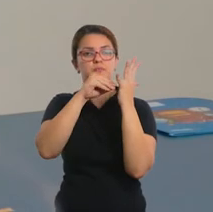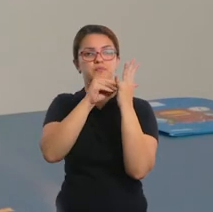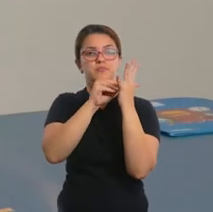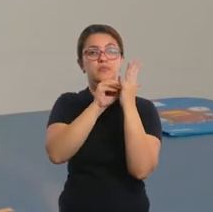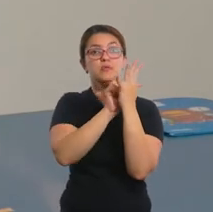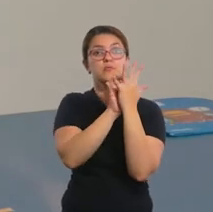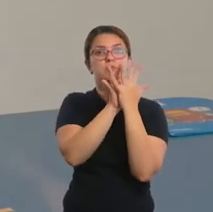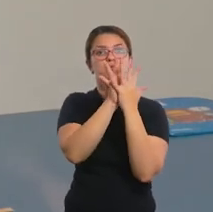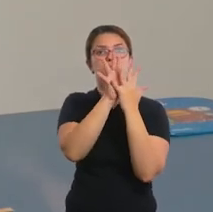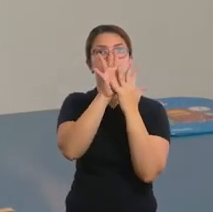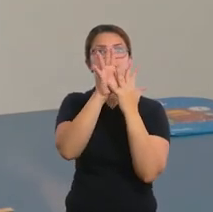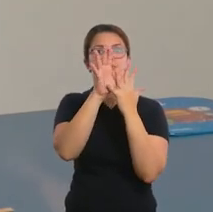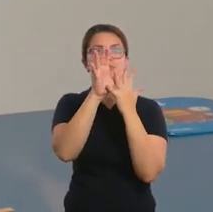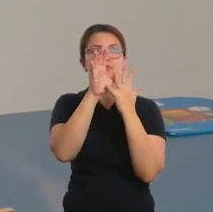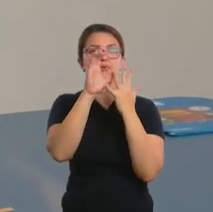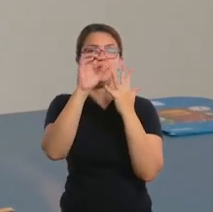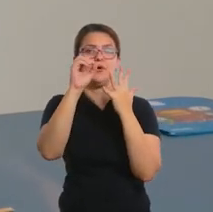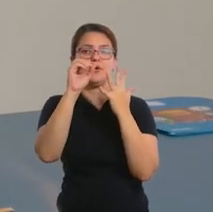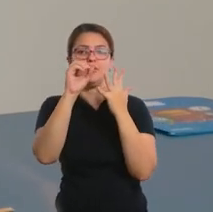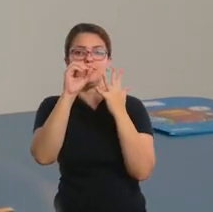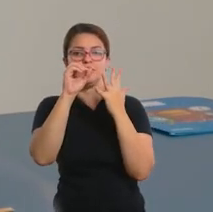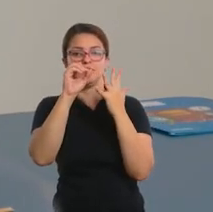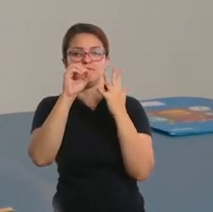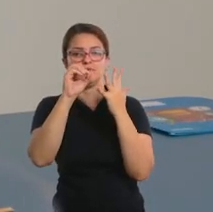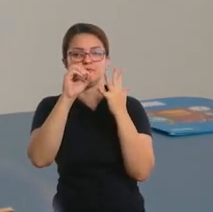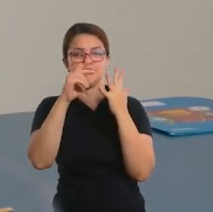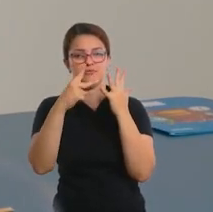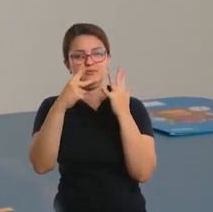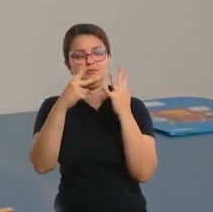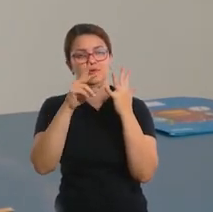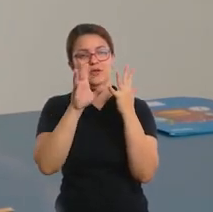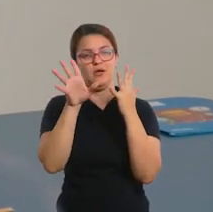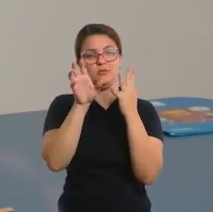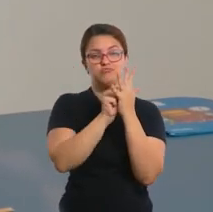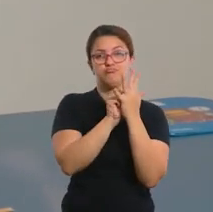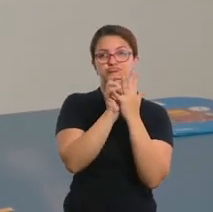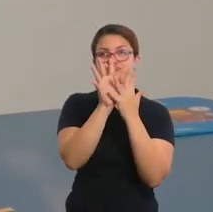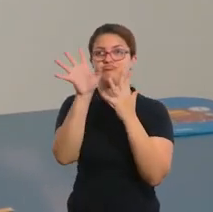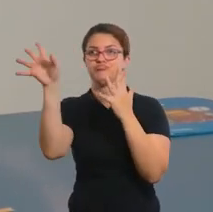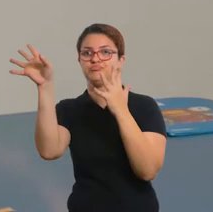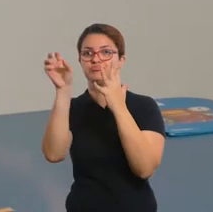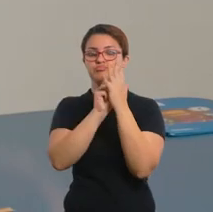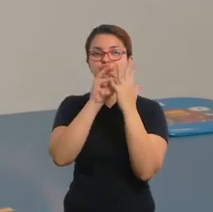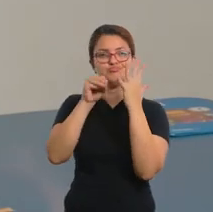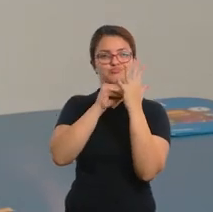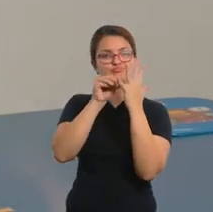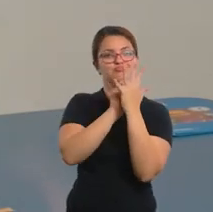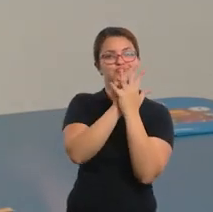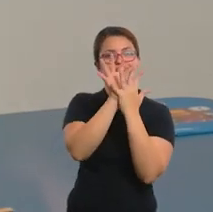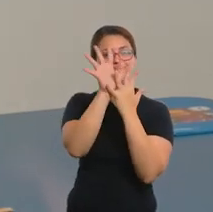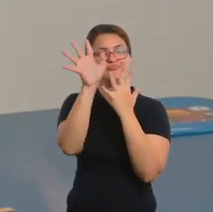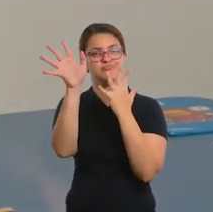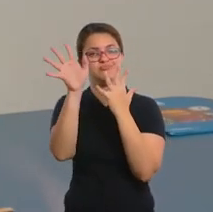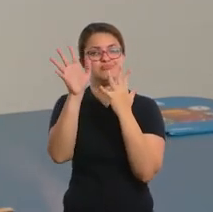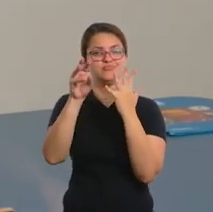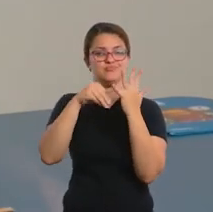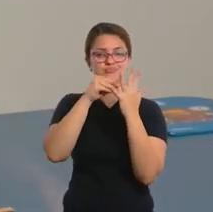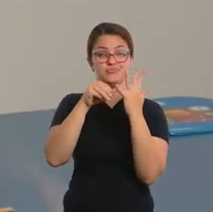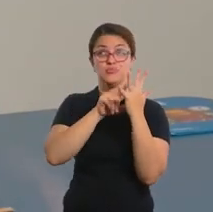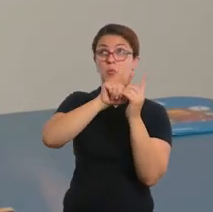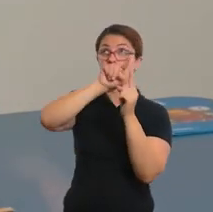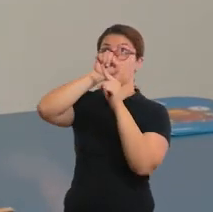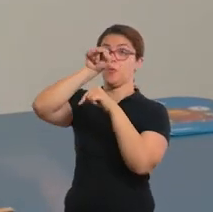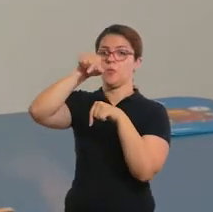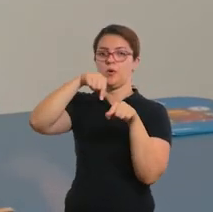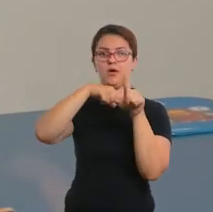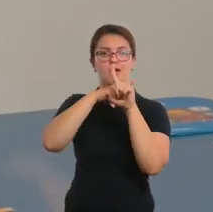oxigênio, que é o ar que nós respiramos. Assim, a gente tem aqui o esquema da fotossíntese. Então,